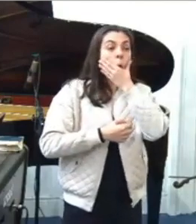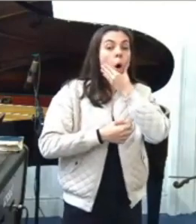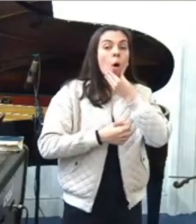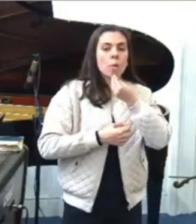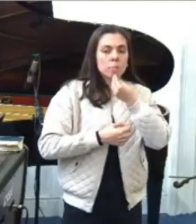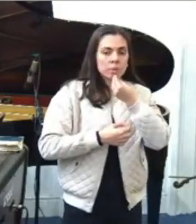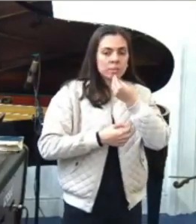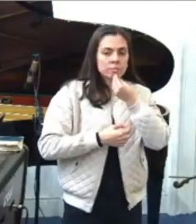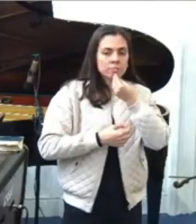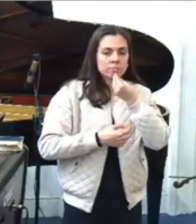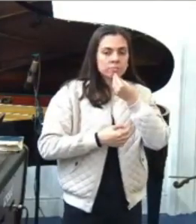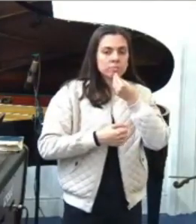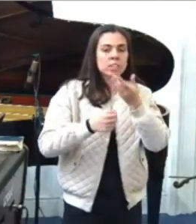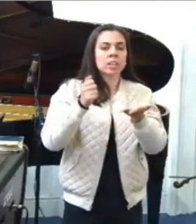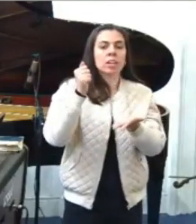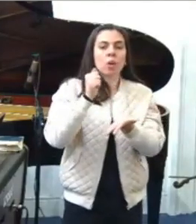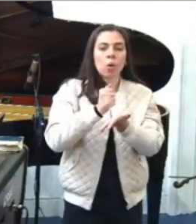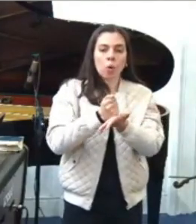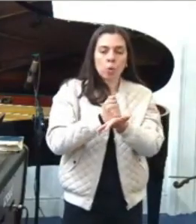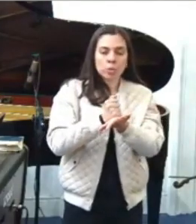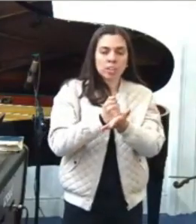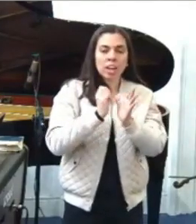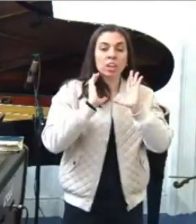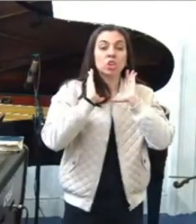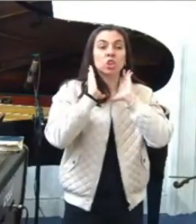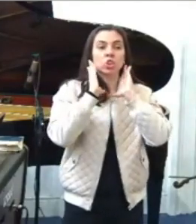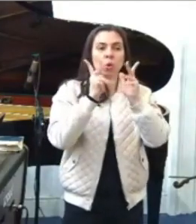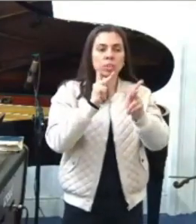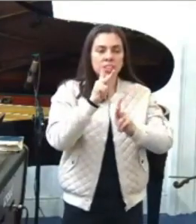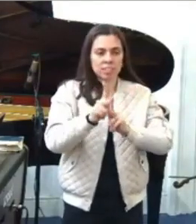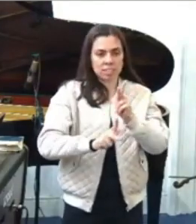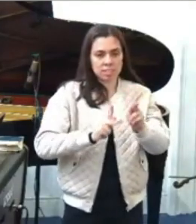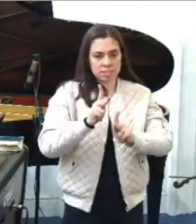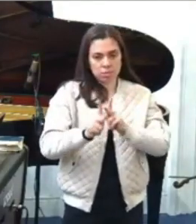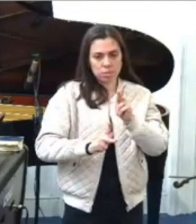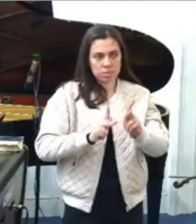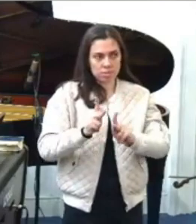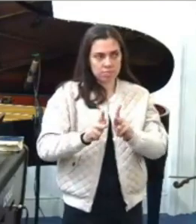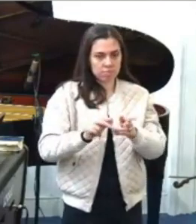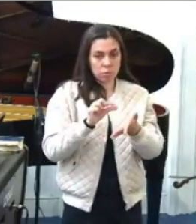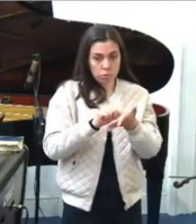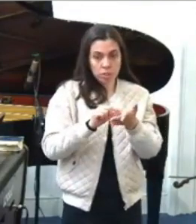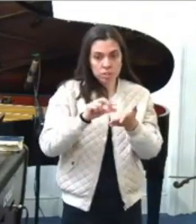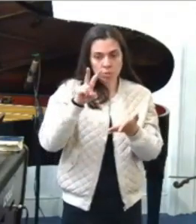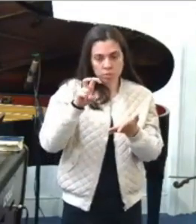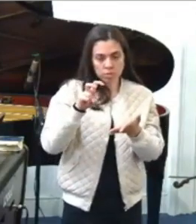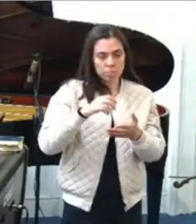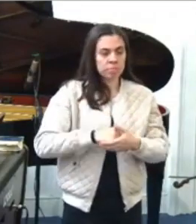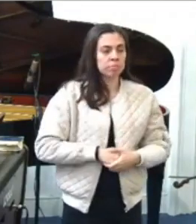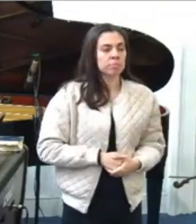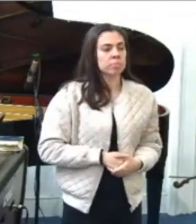e o filho da mulher foi arrebatado para junto de Deus e do seu trono.